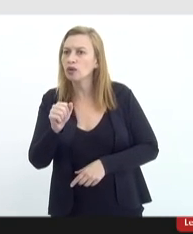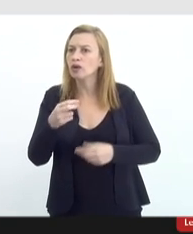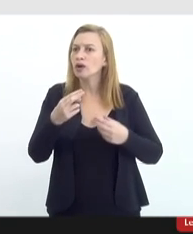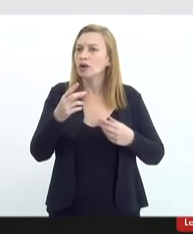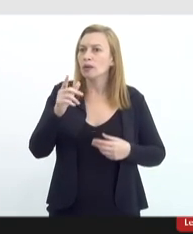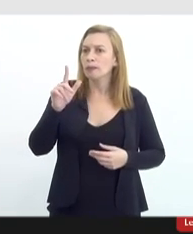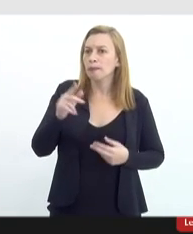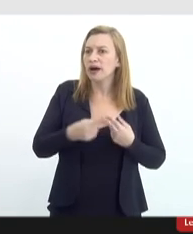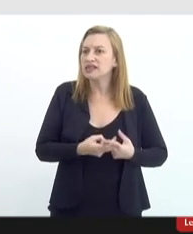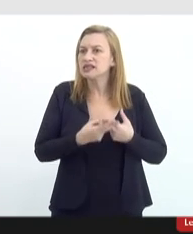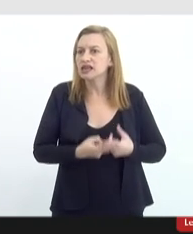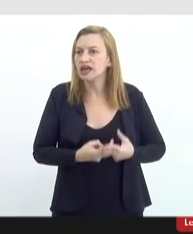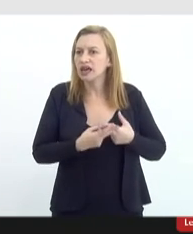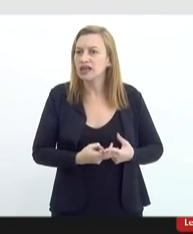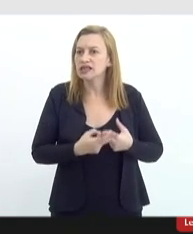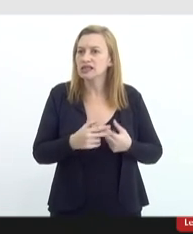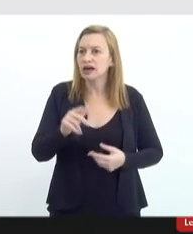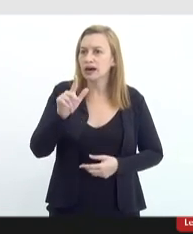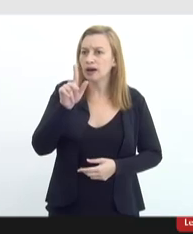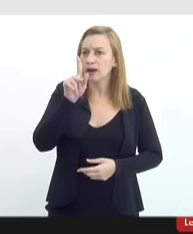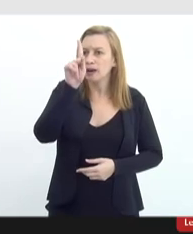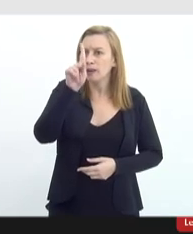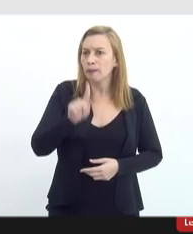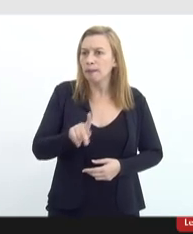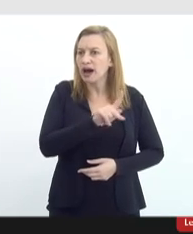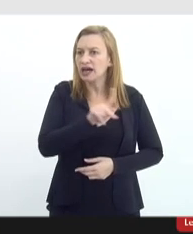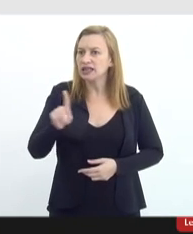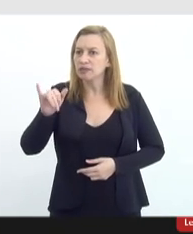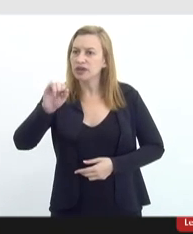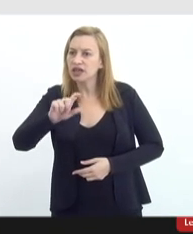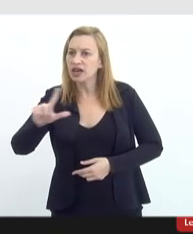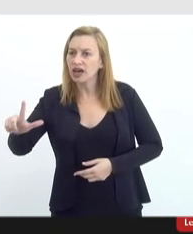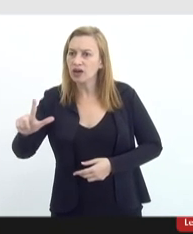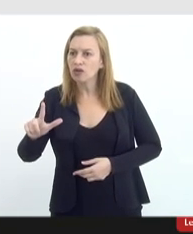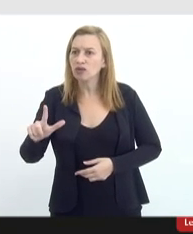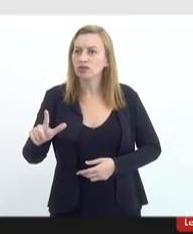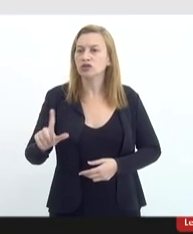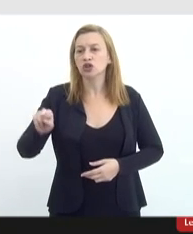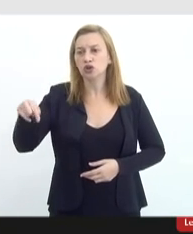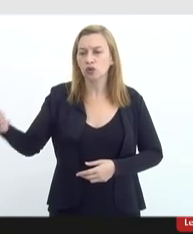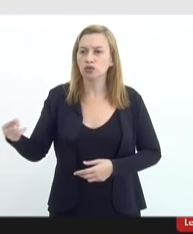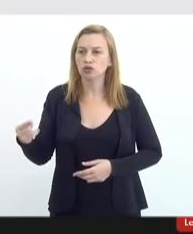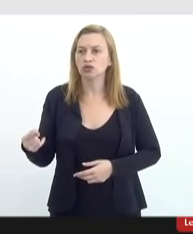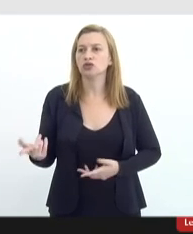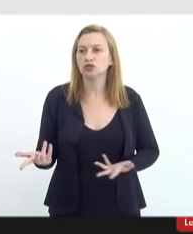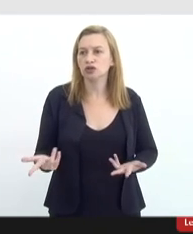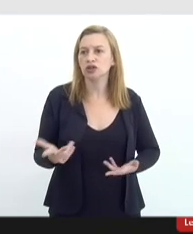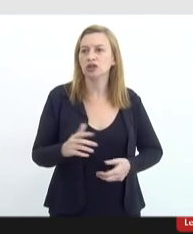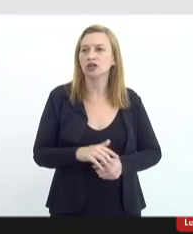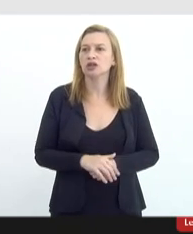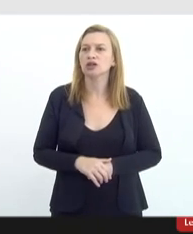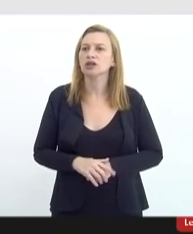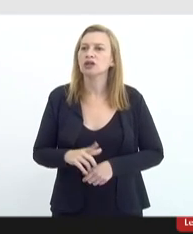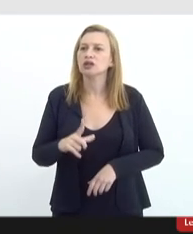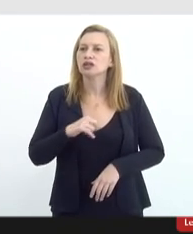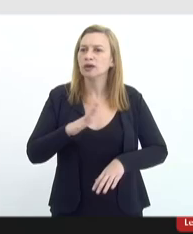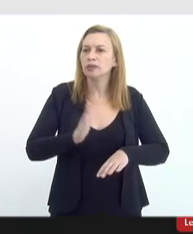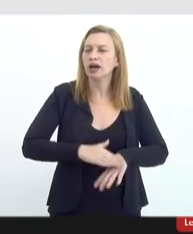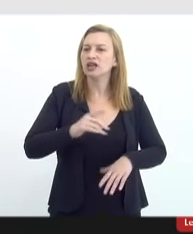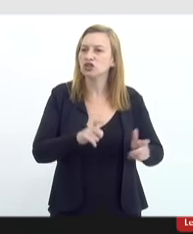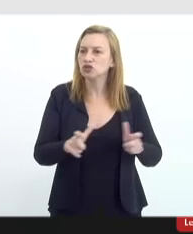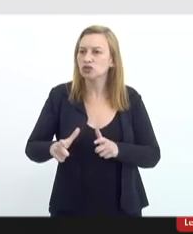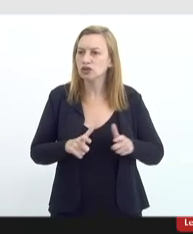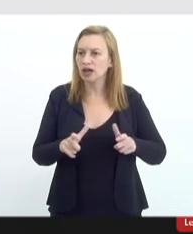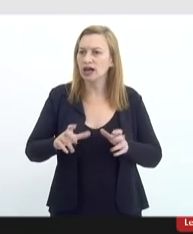tem, claro, a ver com a dinâmica de expansão da própria cidade, né, que são territorialidades que têm mais terrenos